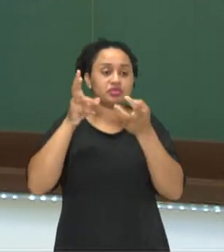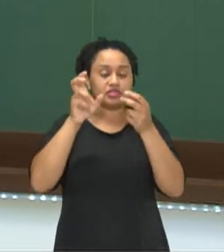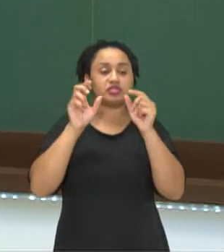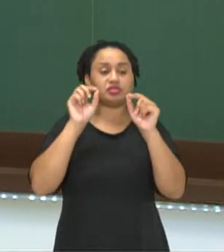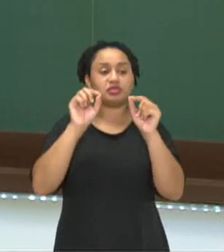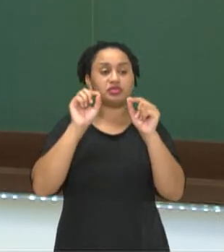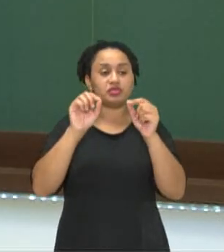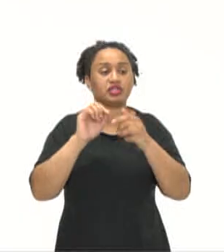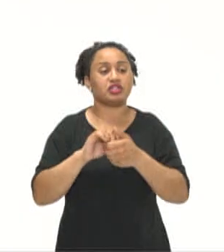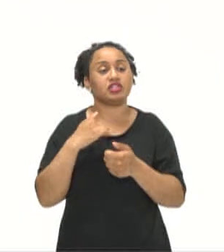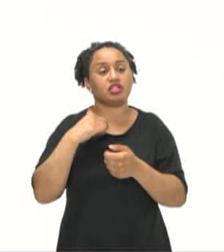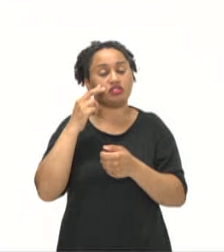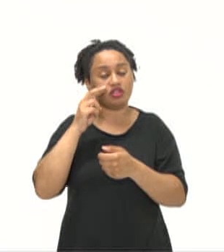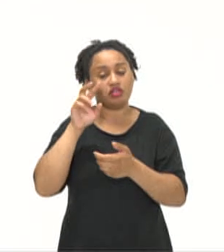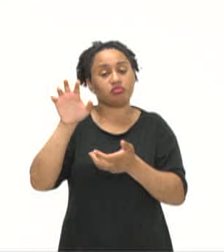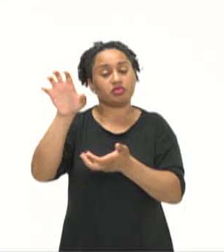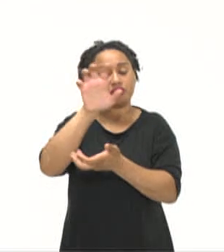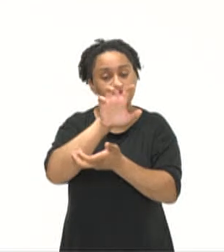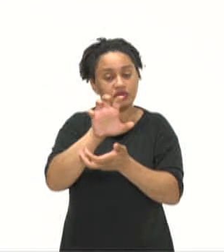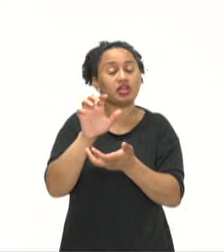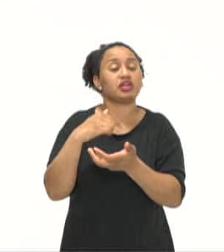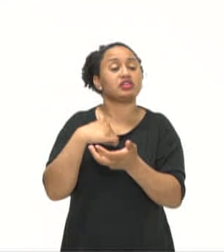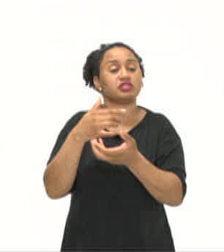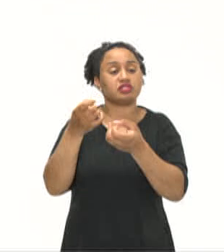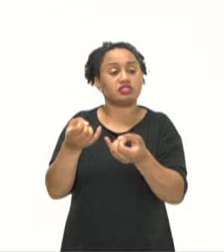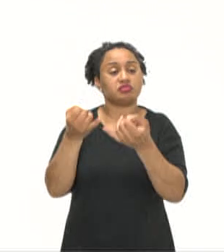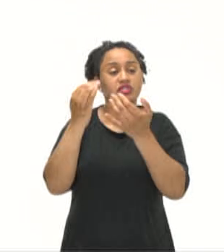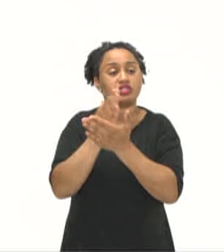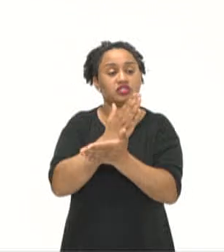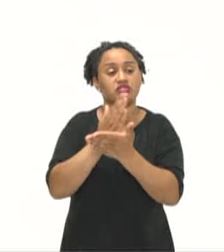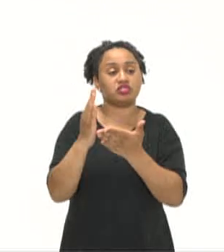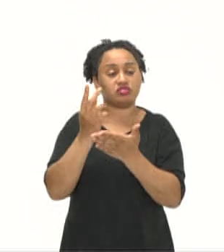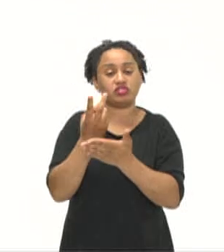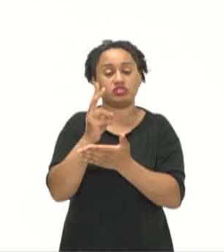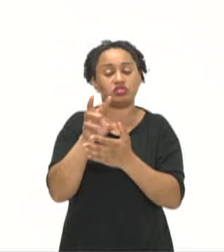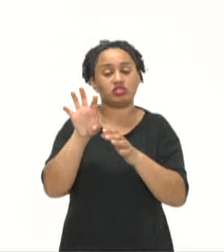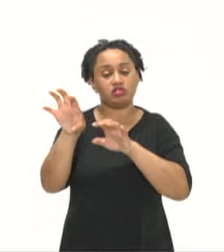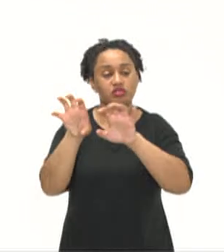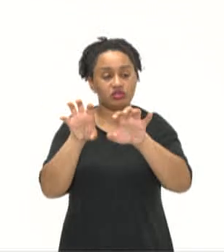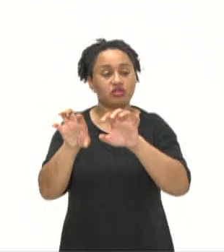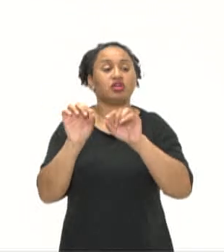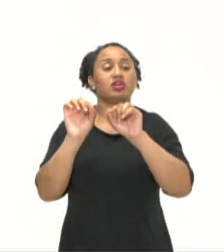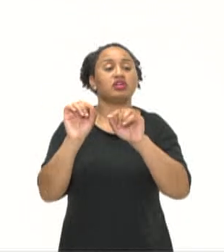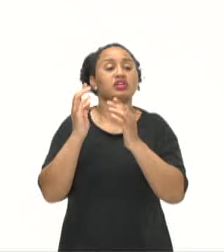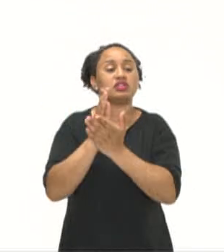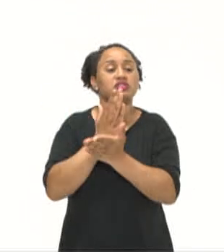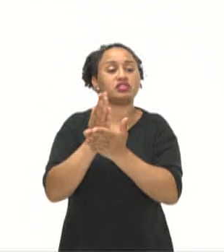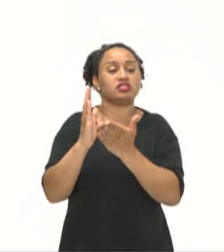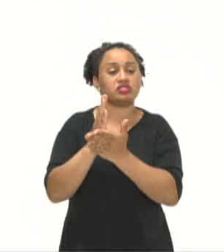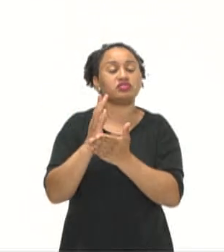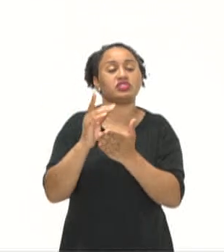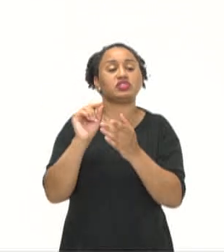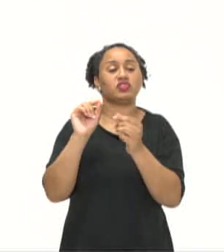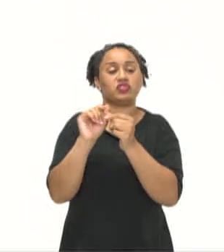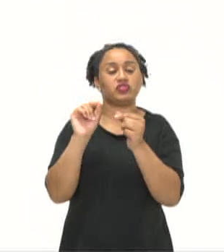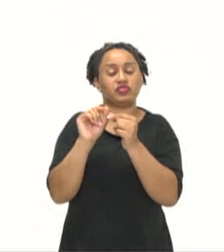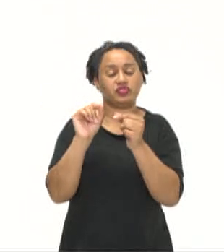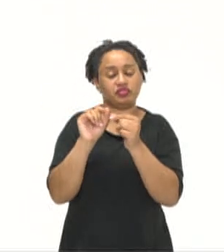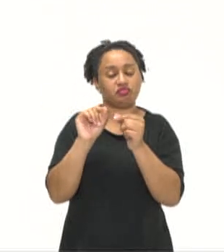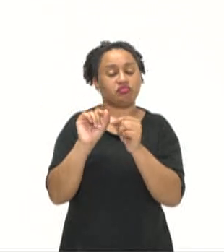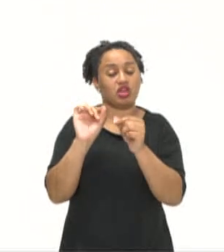tela, ó, você vai ver que essa regionalização, conforme já disse, vai dividir em duas partes. E que essa divisão